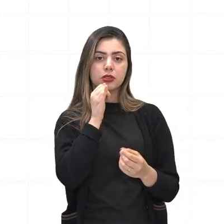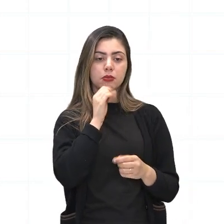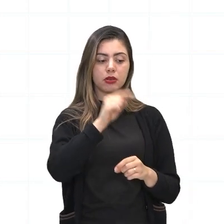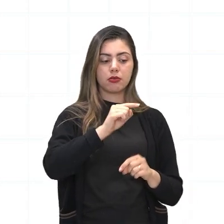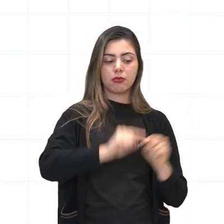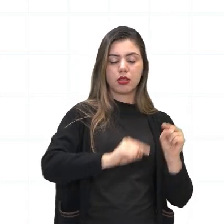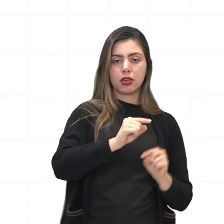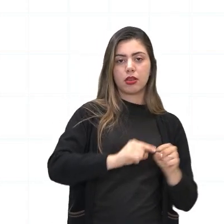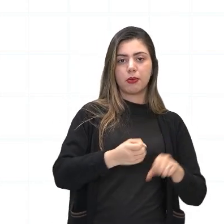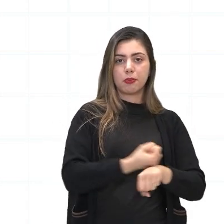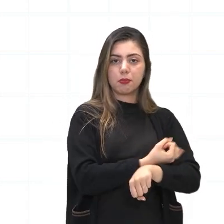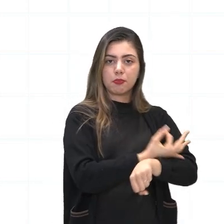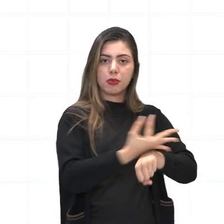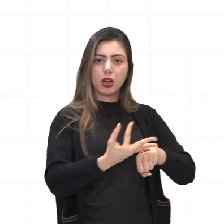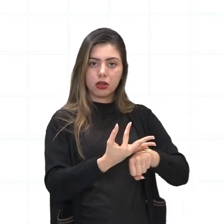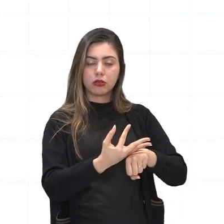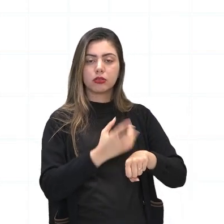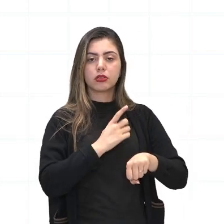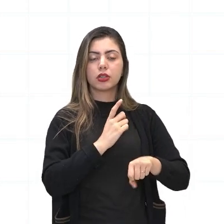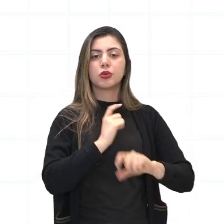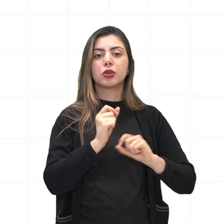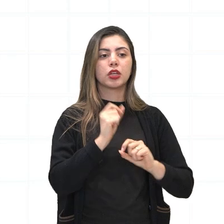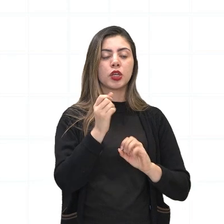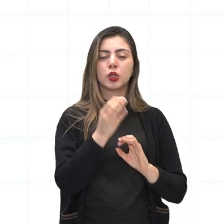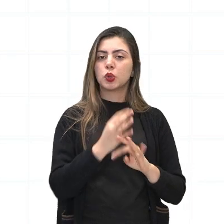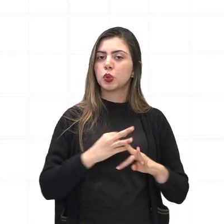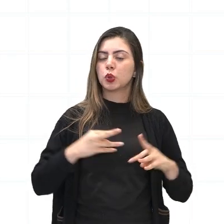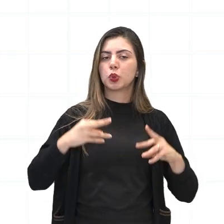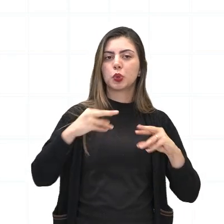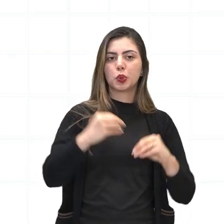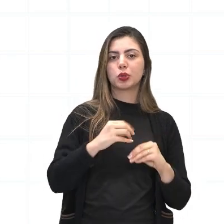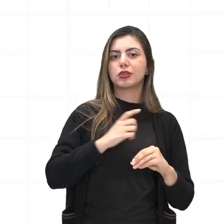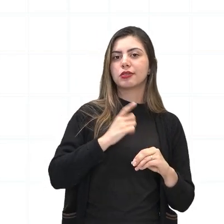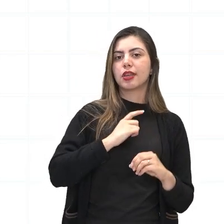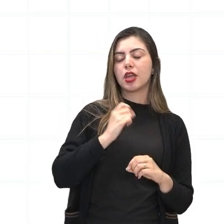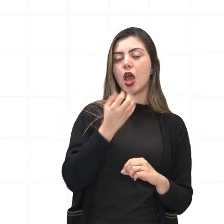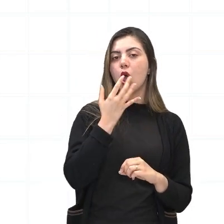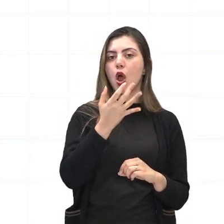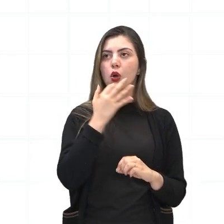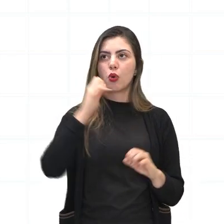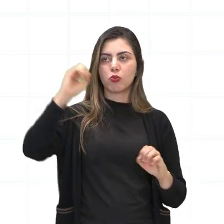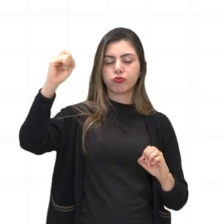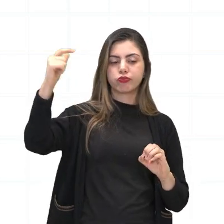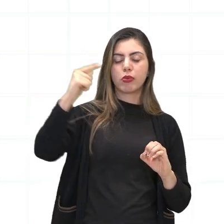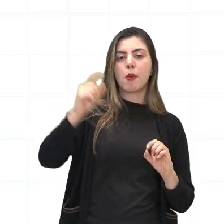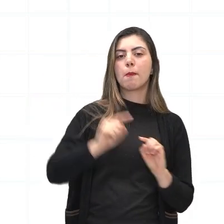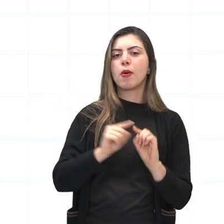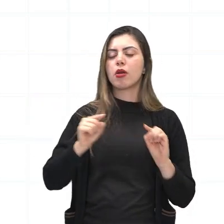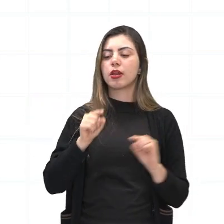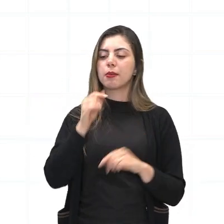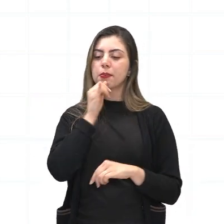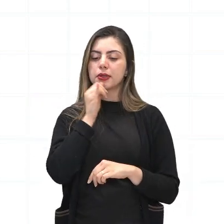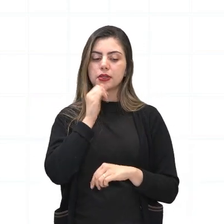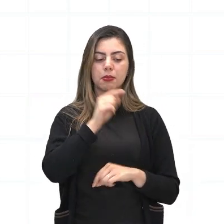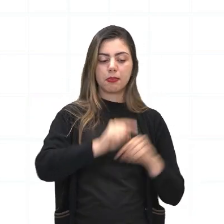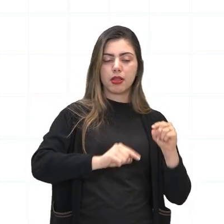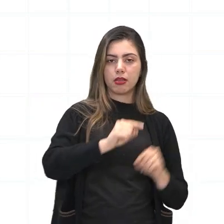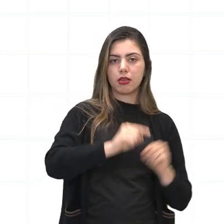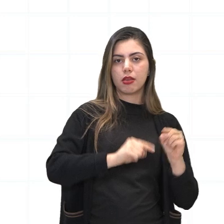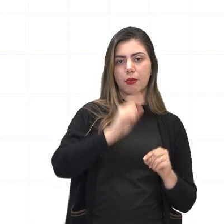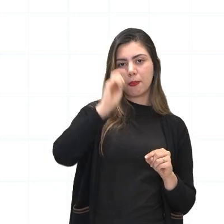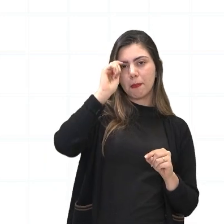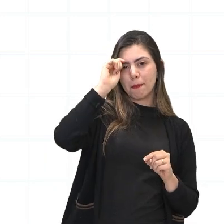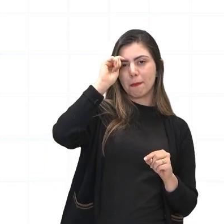é aquele que vai refletir todo o espectro de luz. Já um objeto preto é aquele que